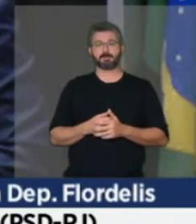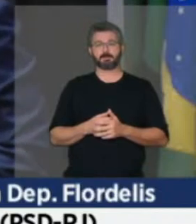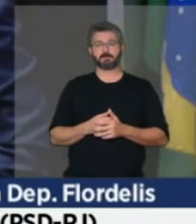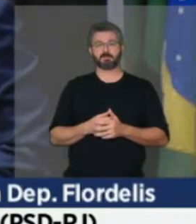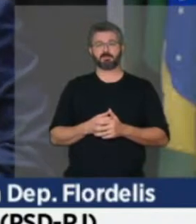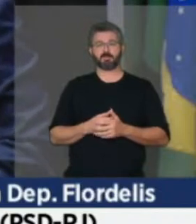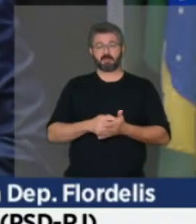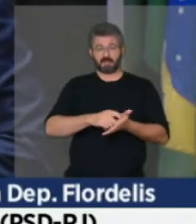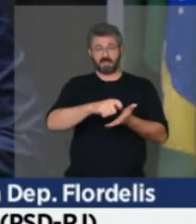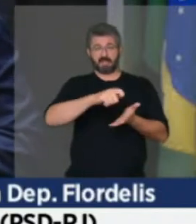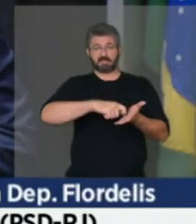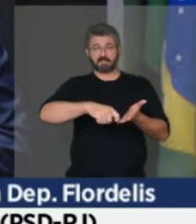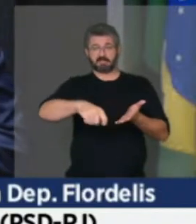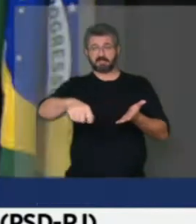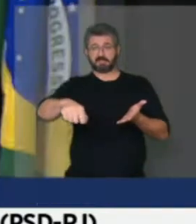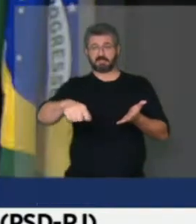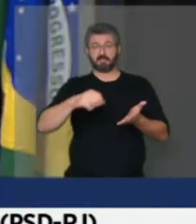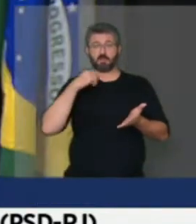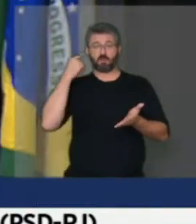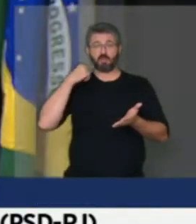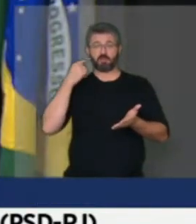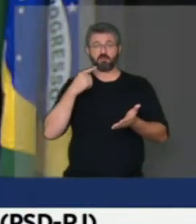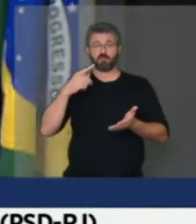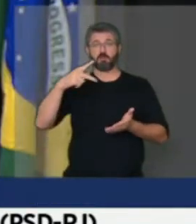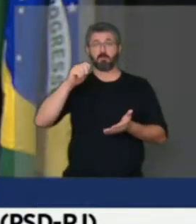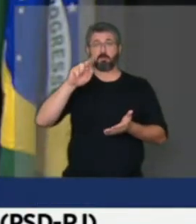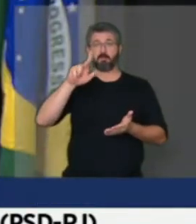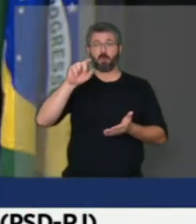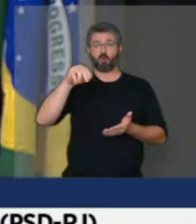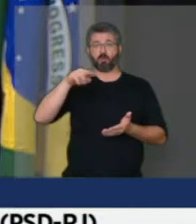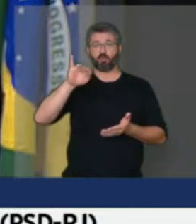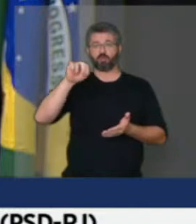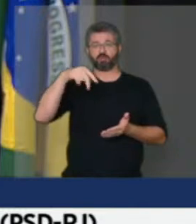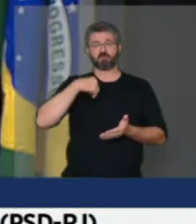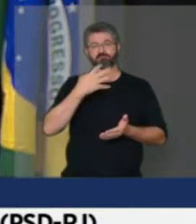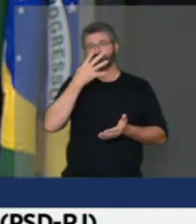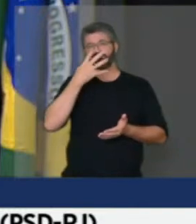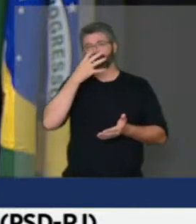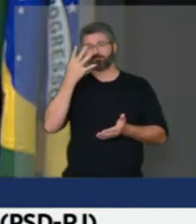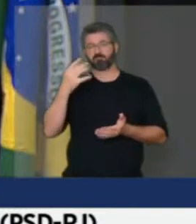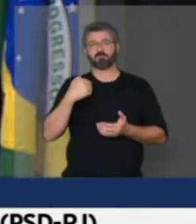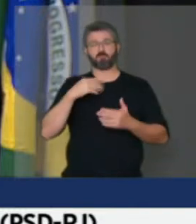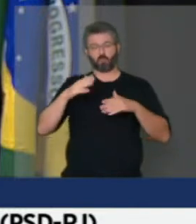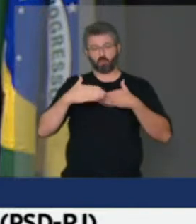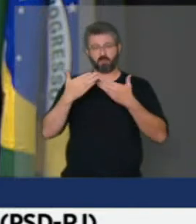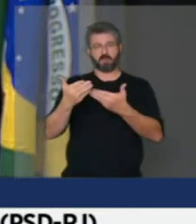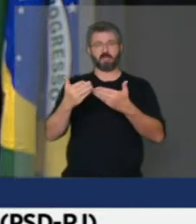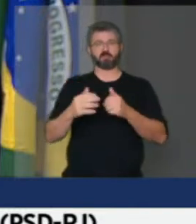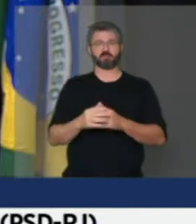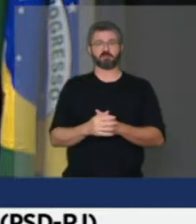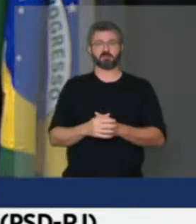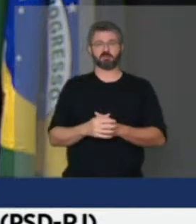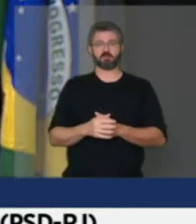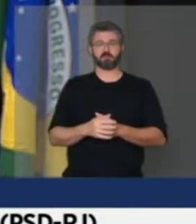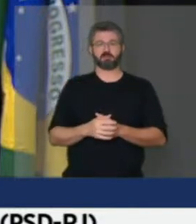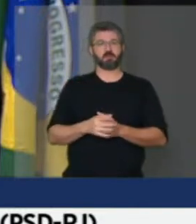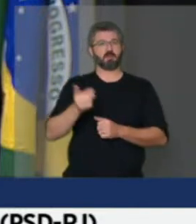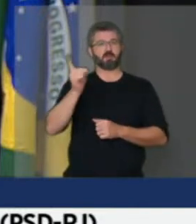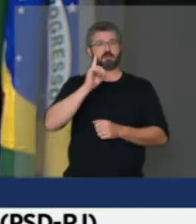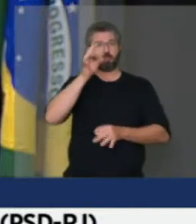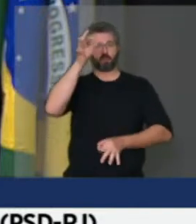escrita do advogado Pier Paolo Bottini, a quem admiro e a quem aqui faço minhas homenagens: não